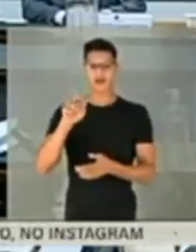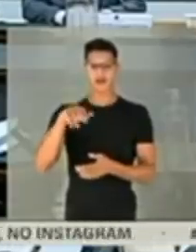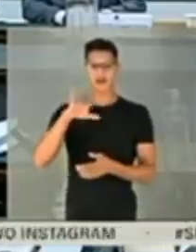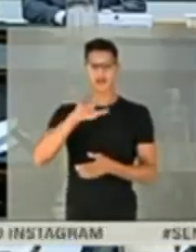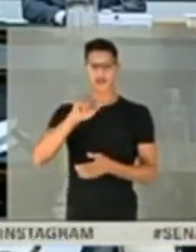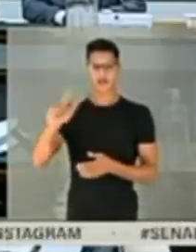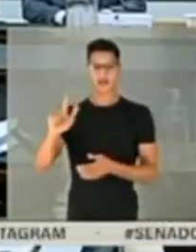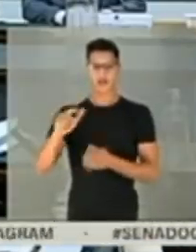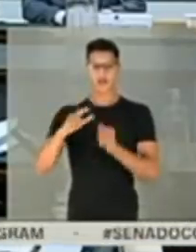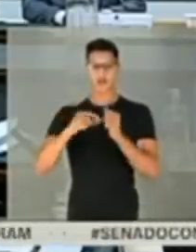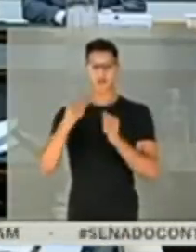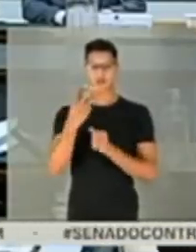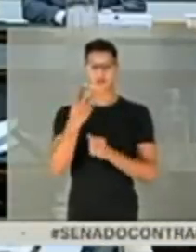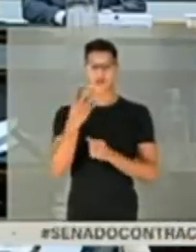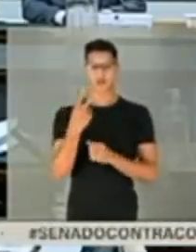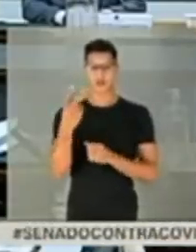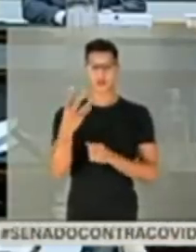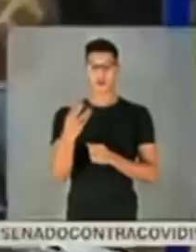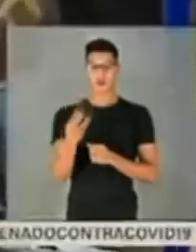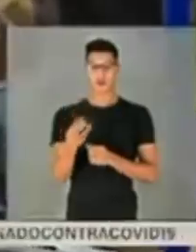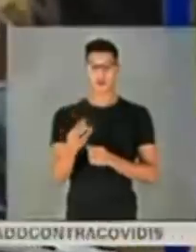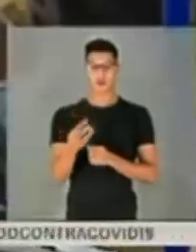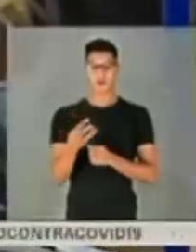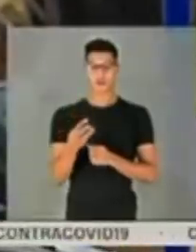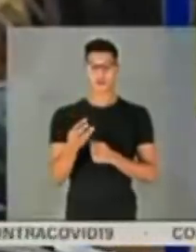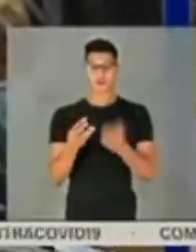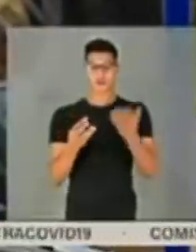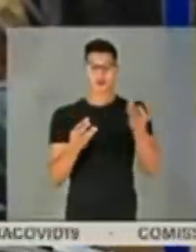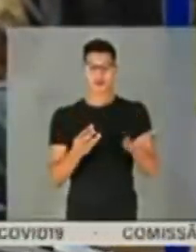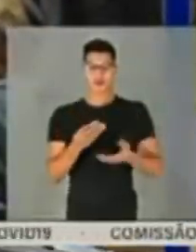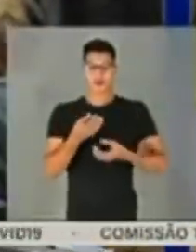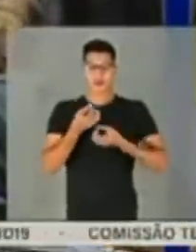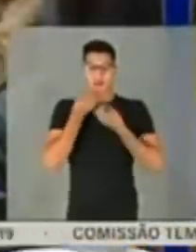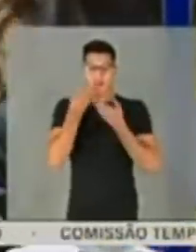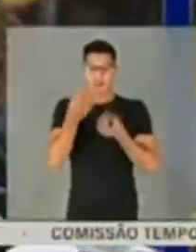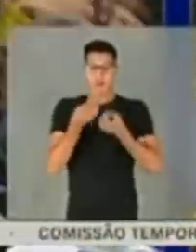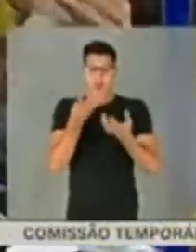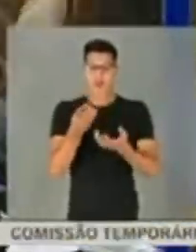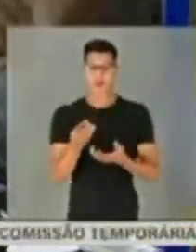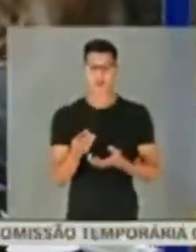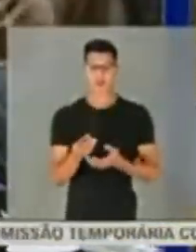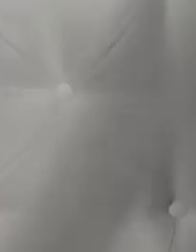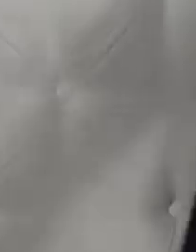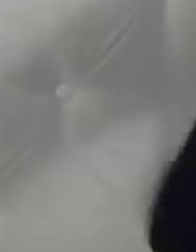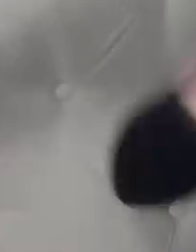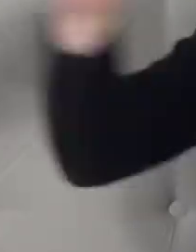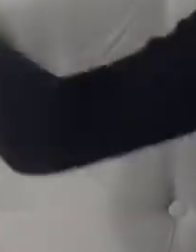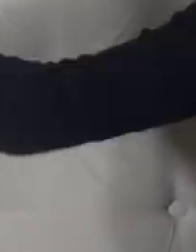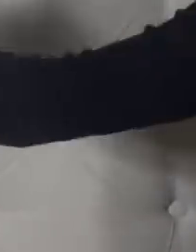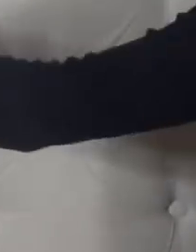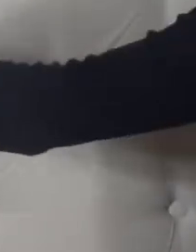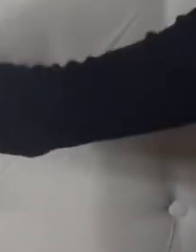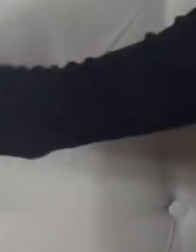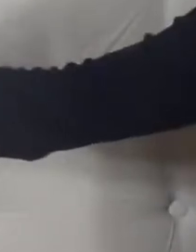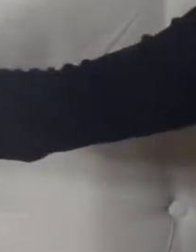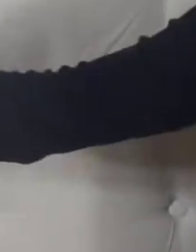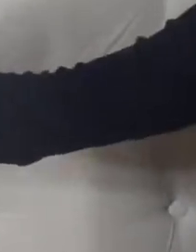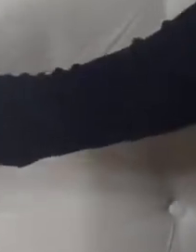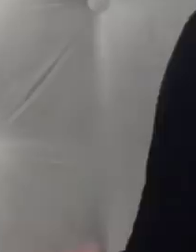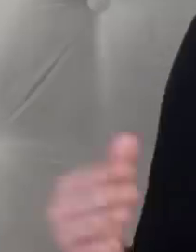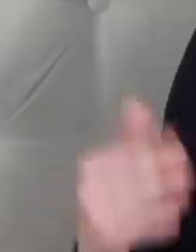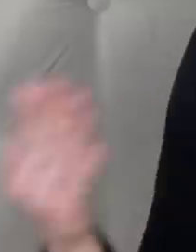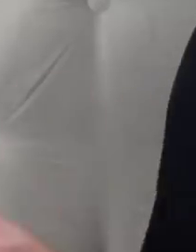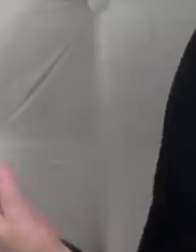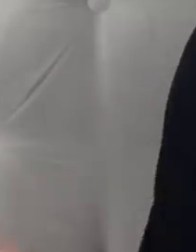342. Com base em que o senhor fala isso? Tem que dar voz de prisão a esse depoente. Com base em que o senhor fala isso? Vamos aqui à luz dos